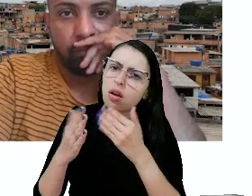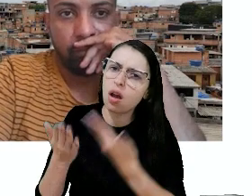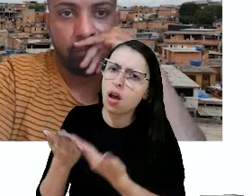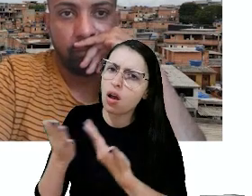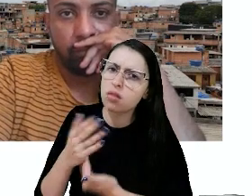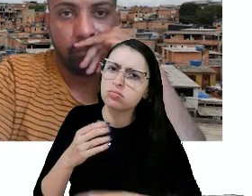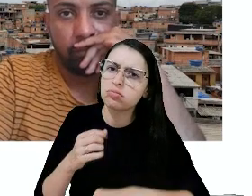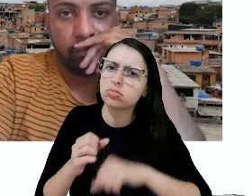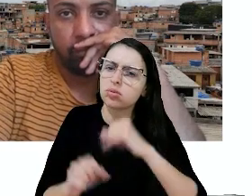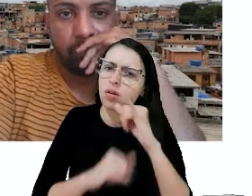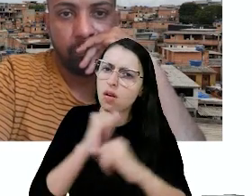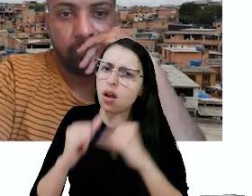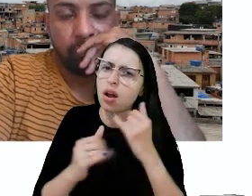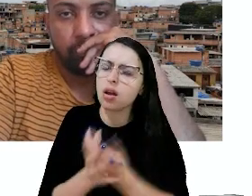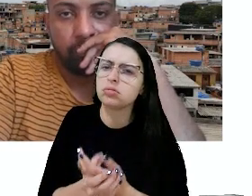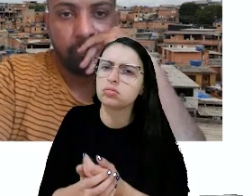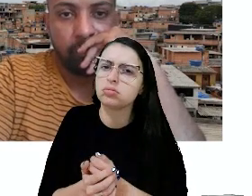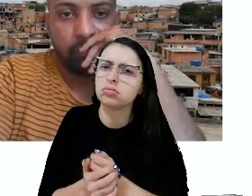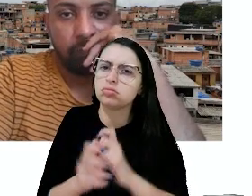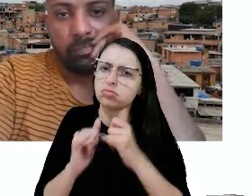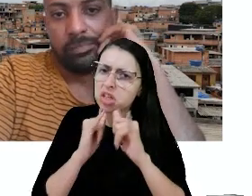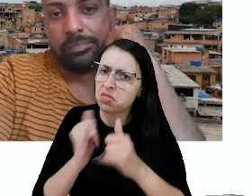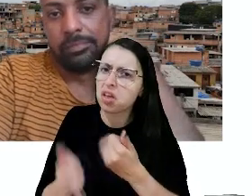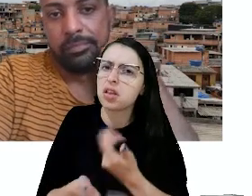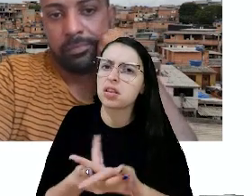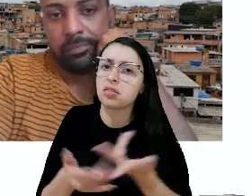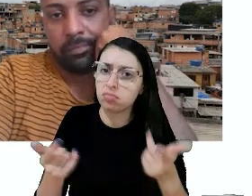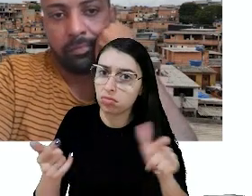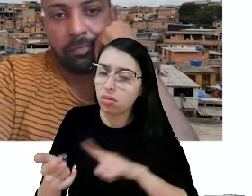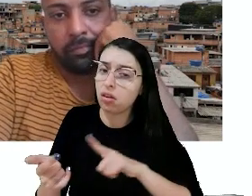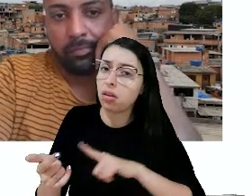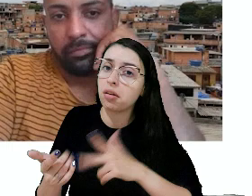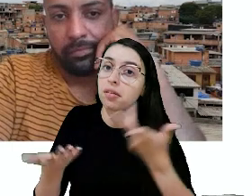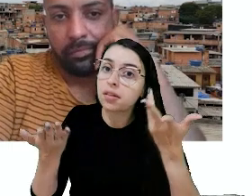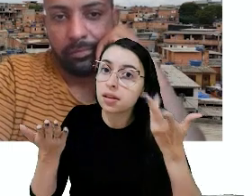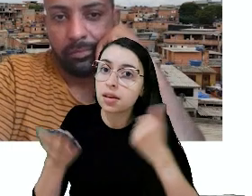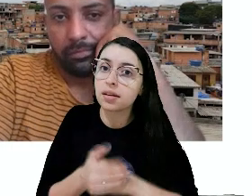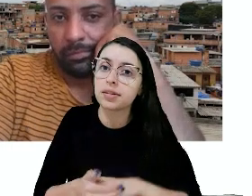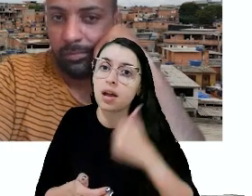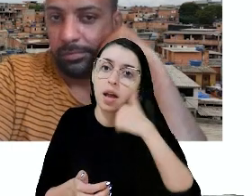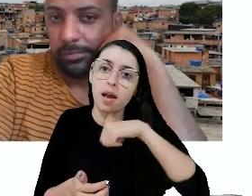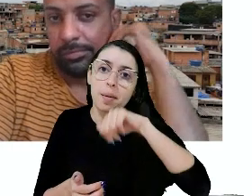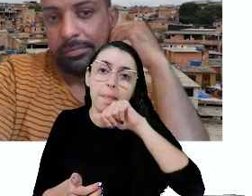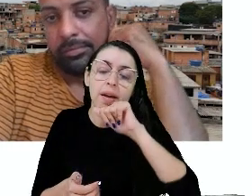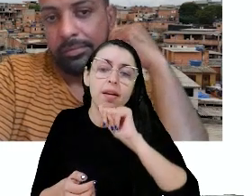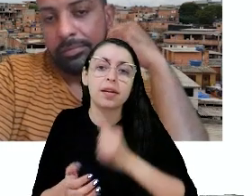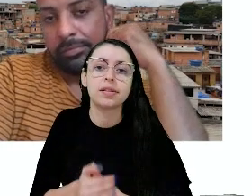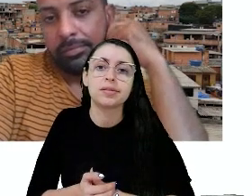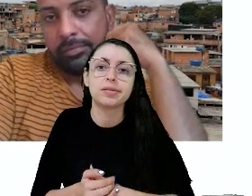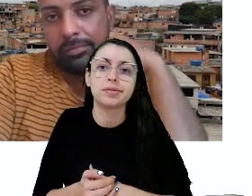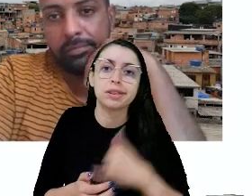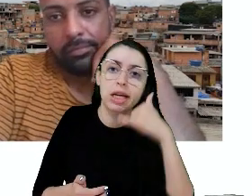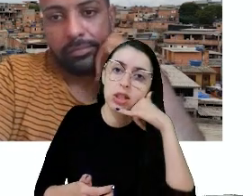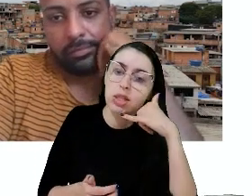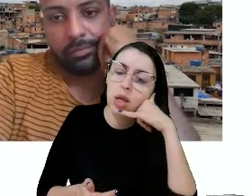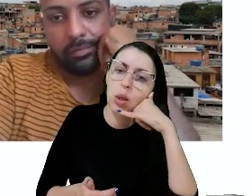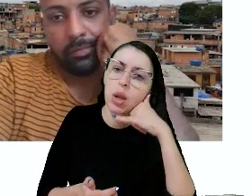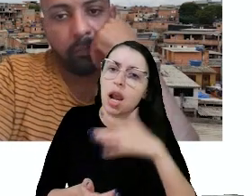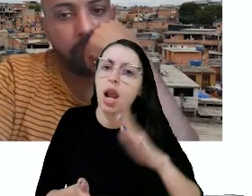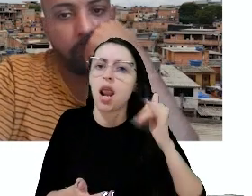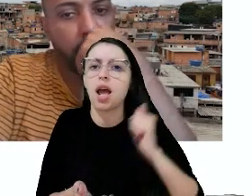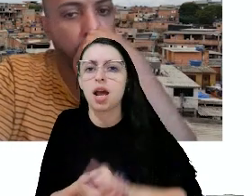região aqui, tem internet na palafita, minha gente? A mãe que mora na palafita tem celular para